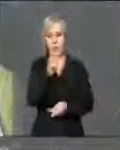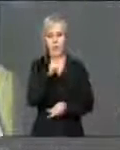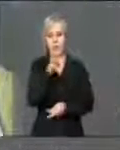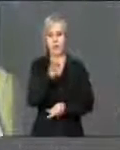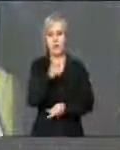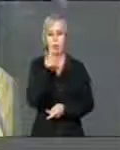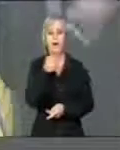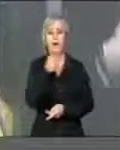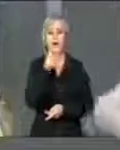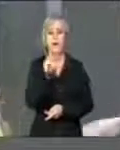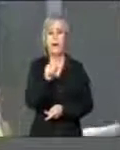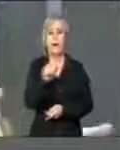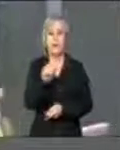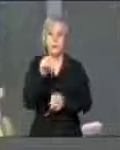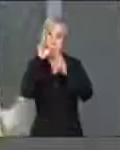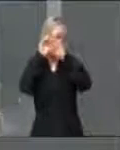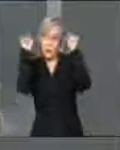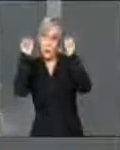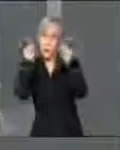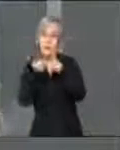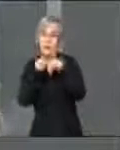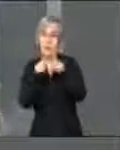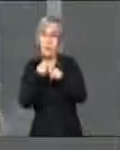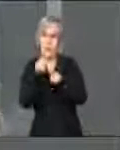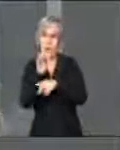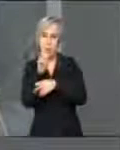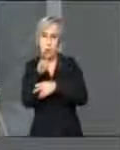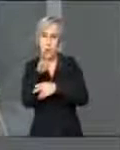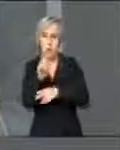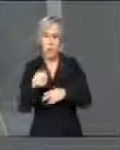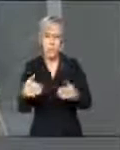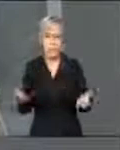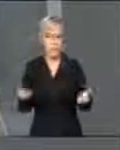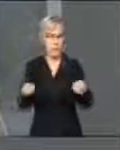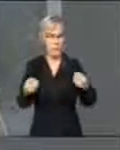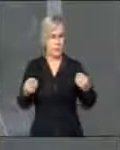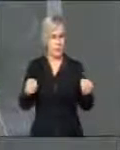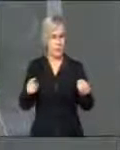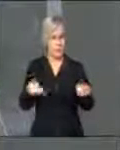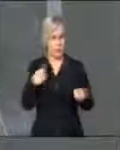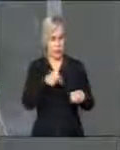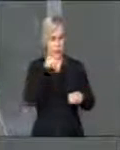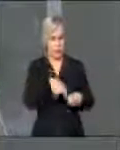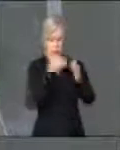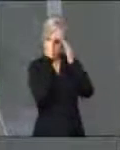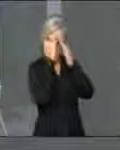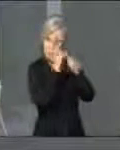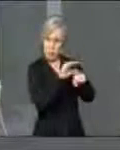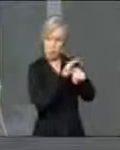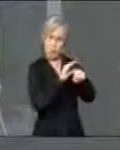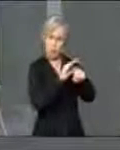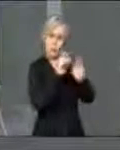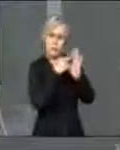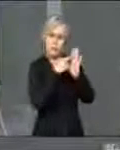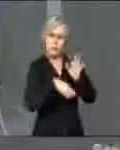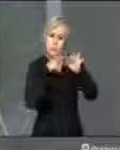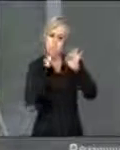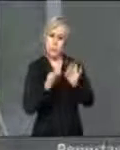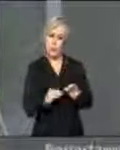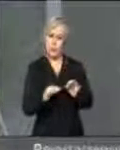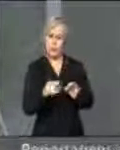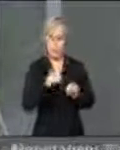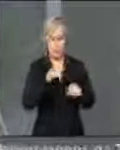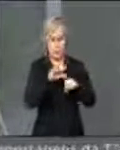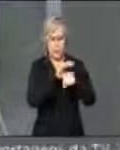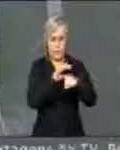que o STF é golpista. Não nós, porque o rito que nós estamos cumprindo aqui está rigorosamente dentro daquilo que cumpre